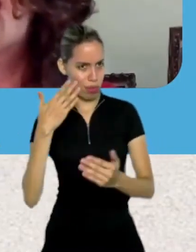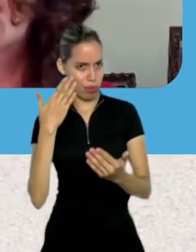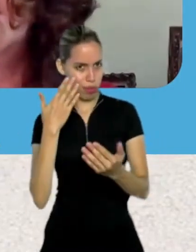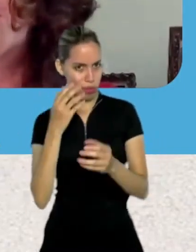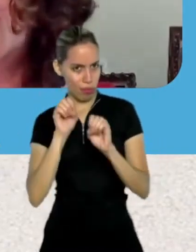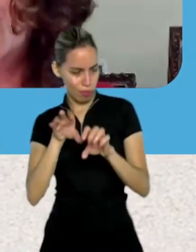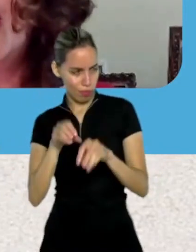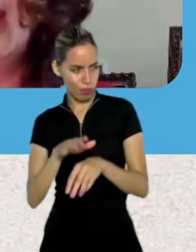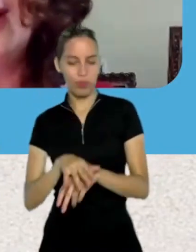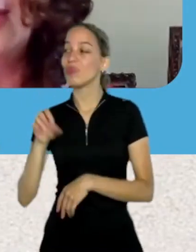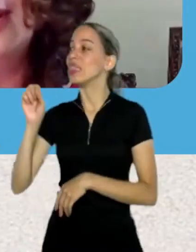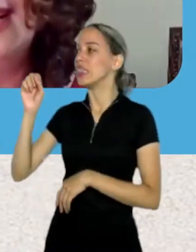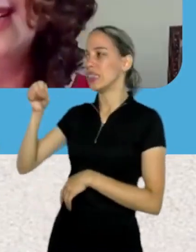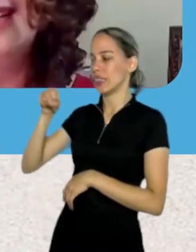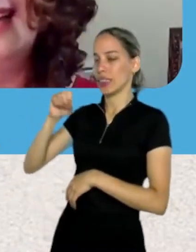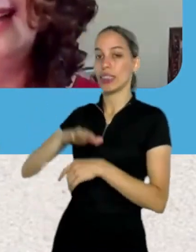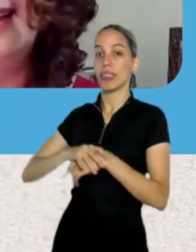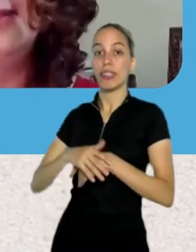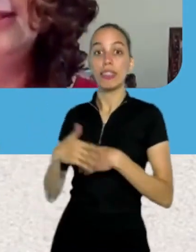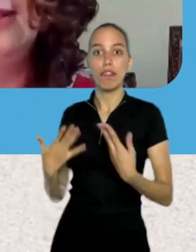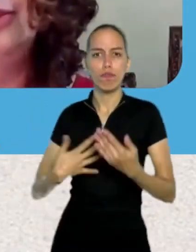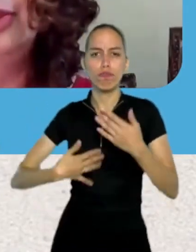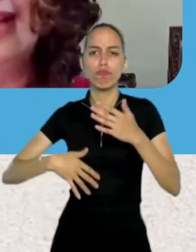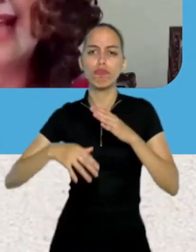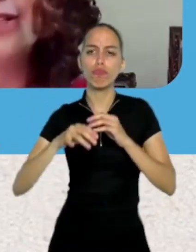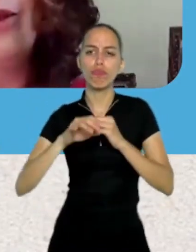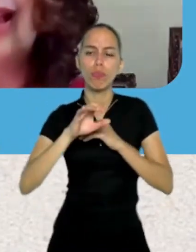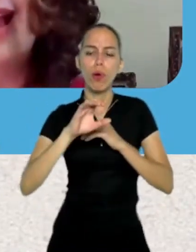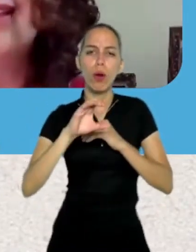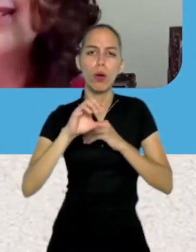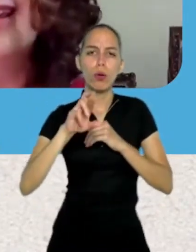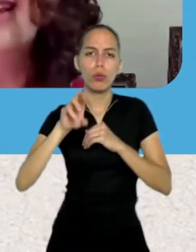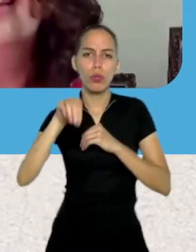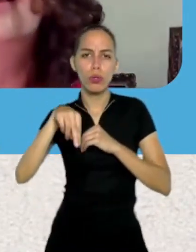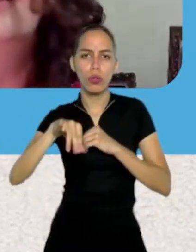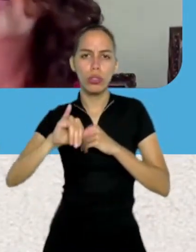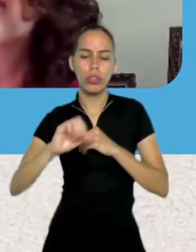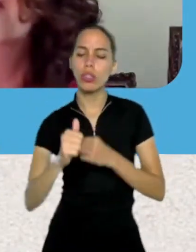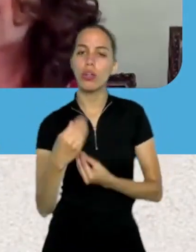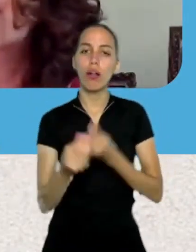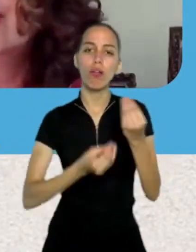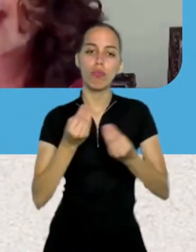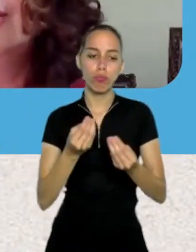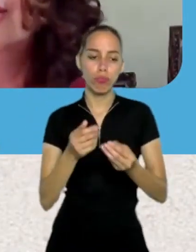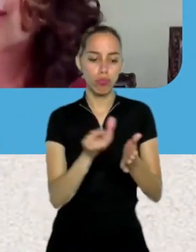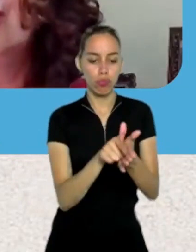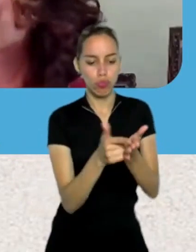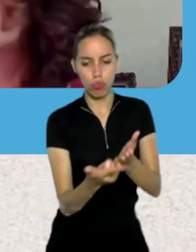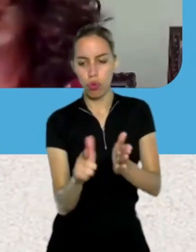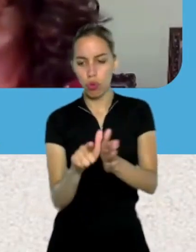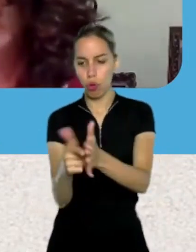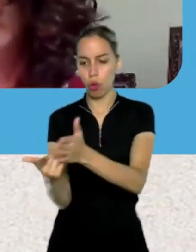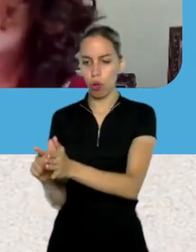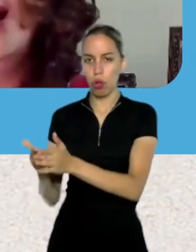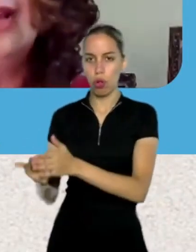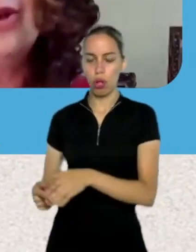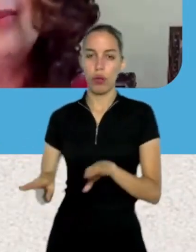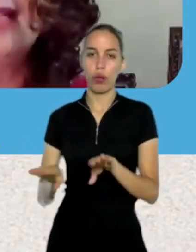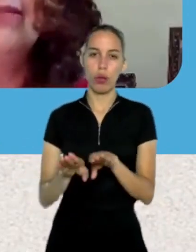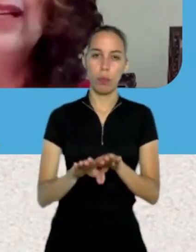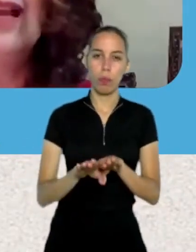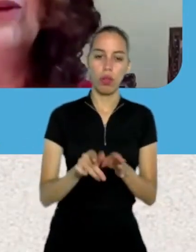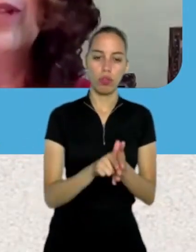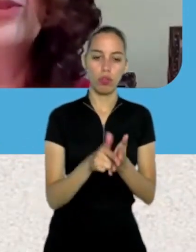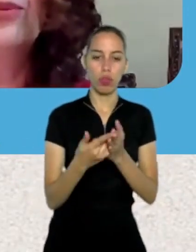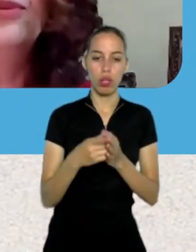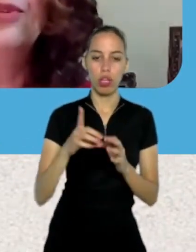E aí, assim, com a crônica nos jornais locais, né? Eu escrevi em alguns jornais de Divinópolis também. Aí eu